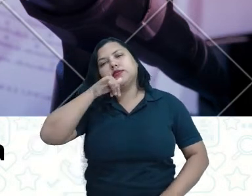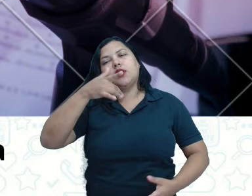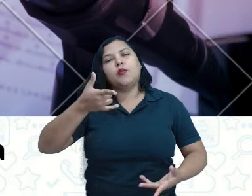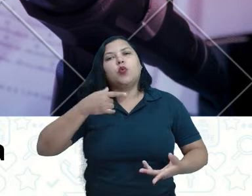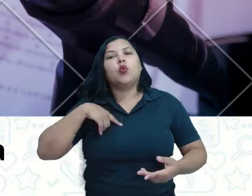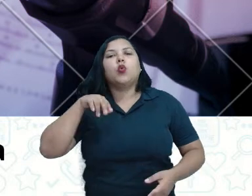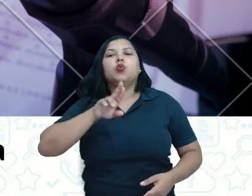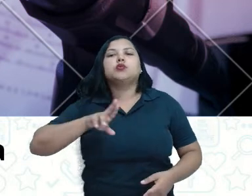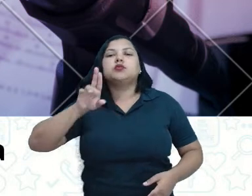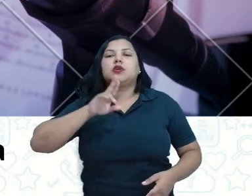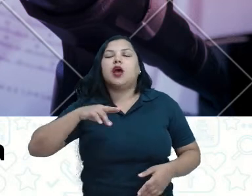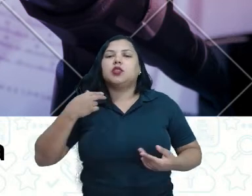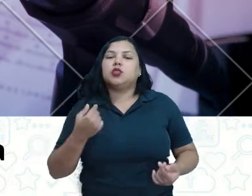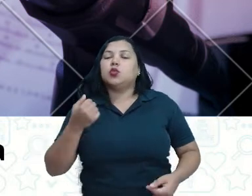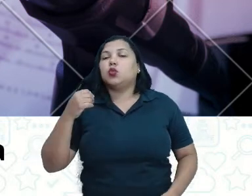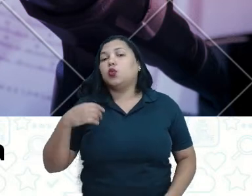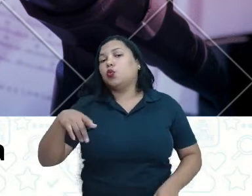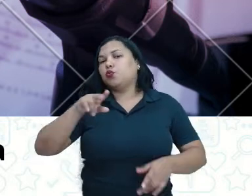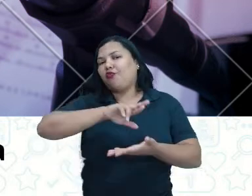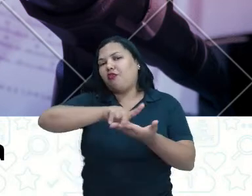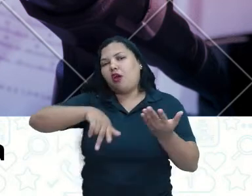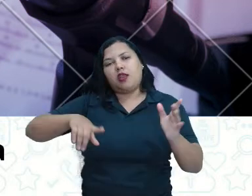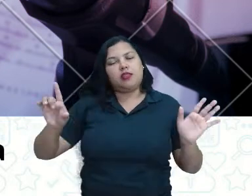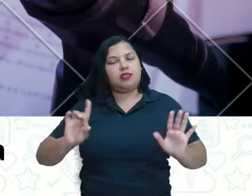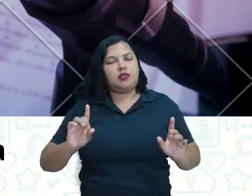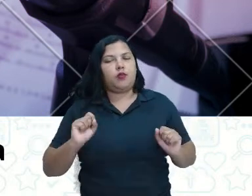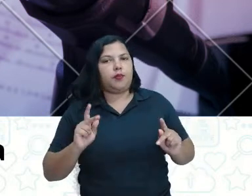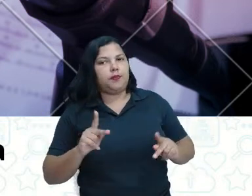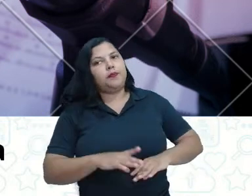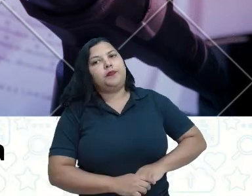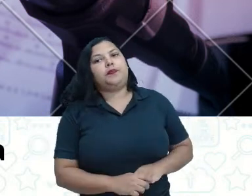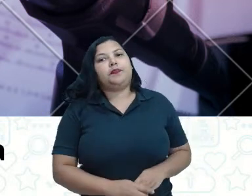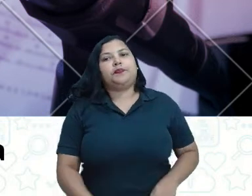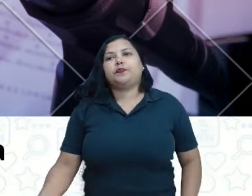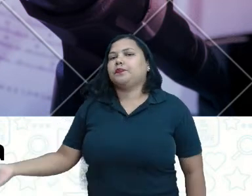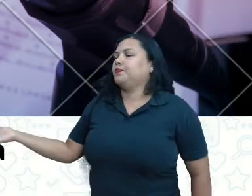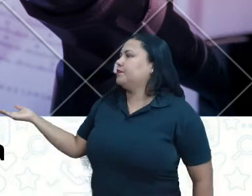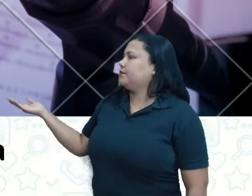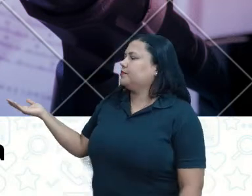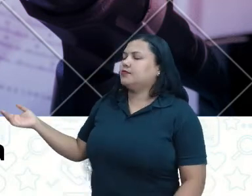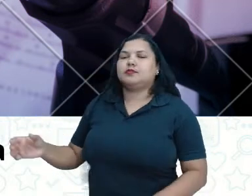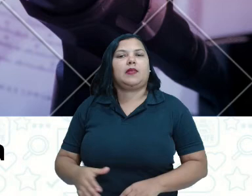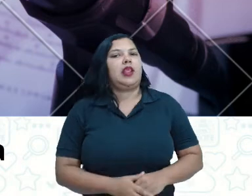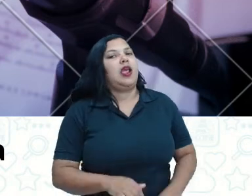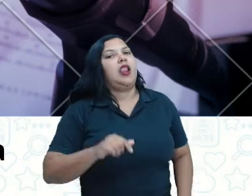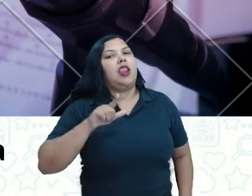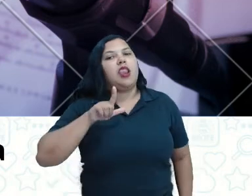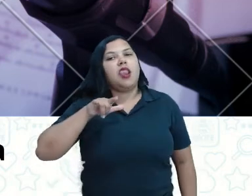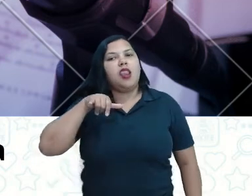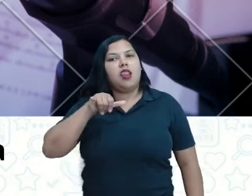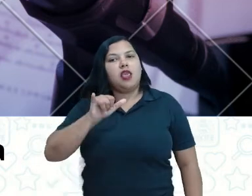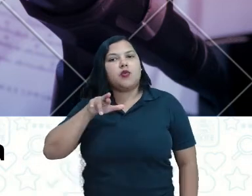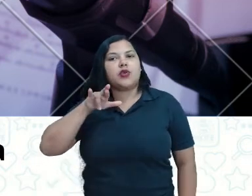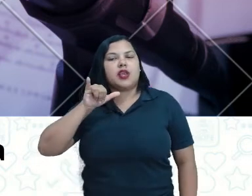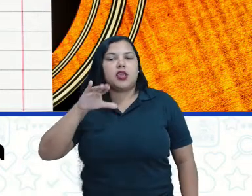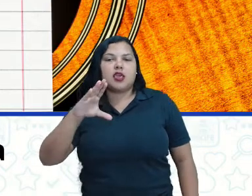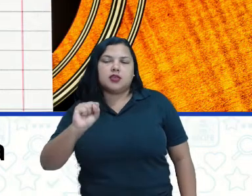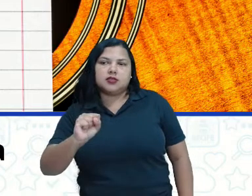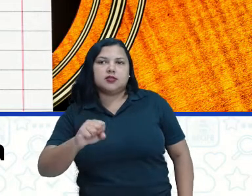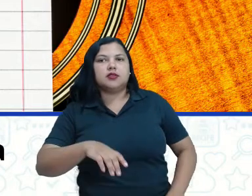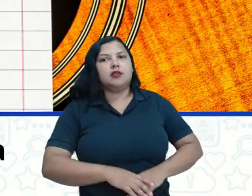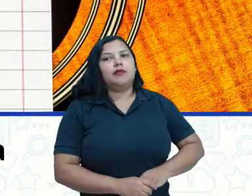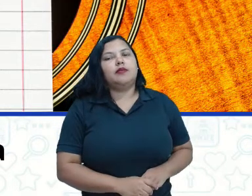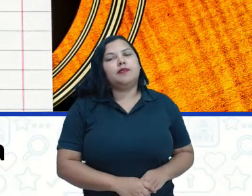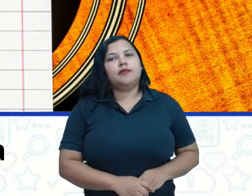não se usa no plural, porque seria aí canções, que é songs. E a letra da música, pessoal, lyrics, tá? Letra de